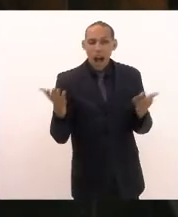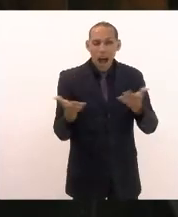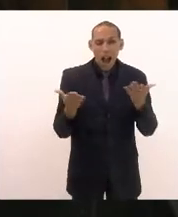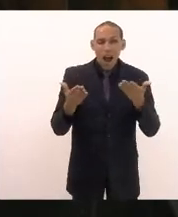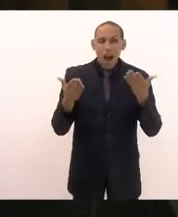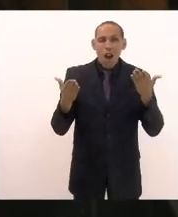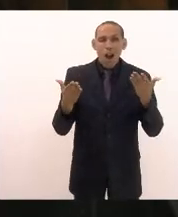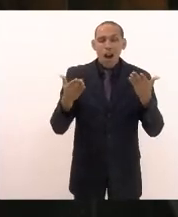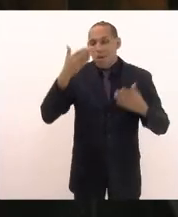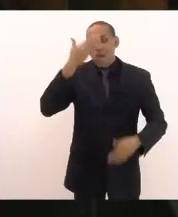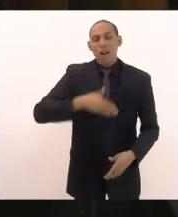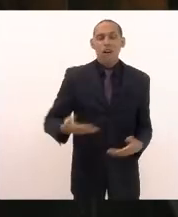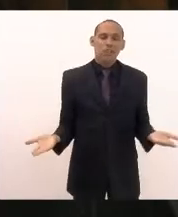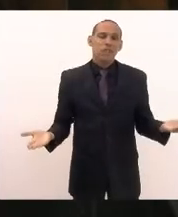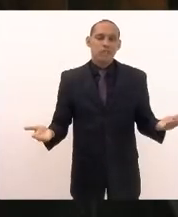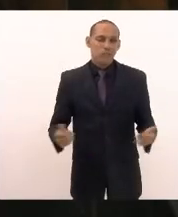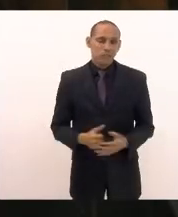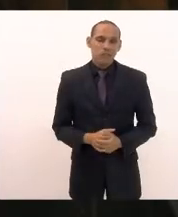claro isso.